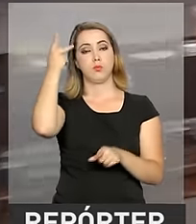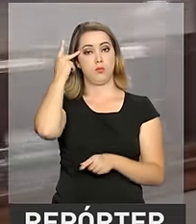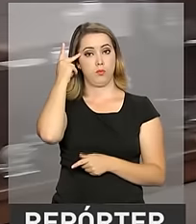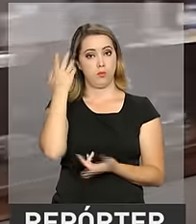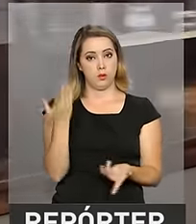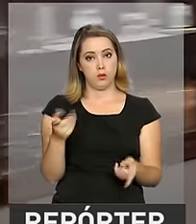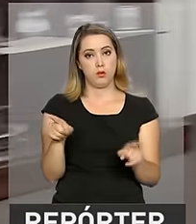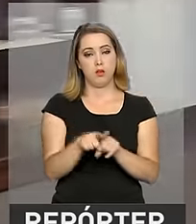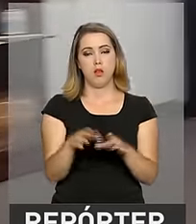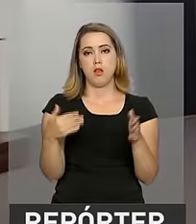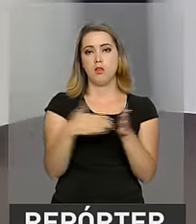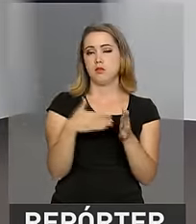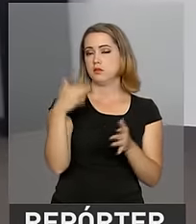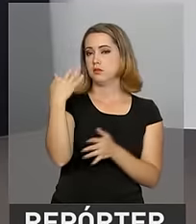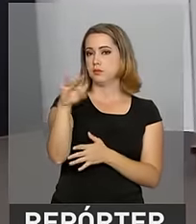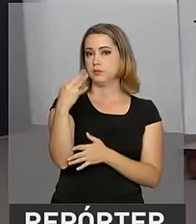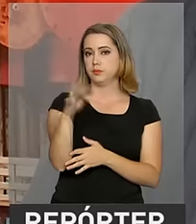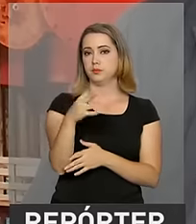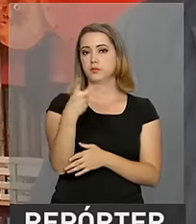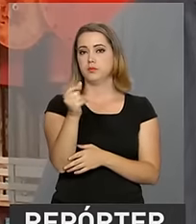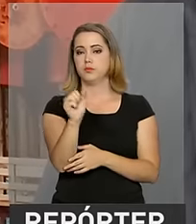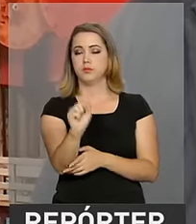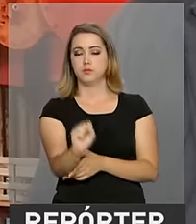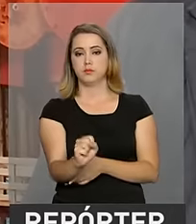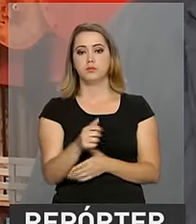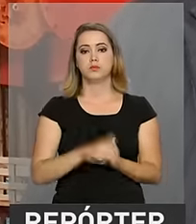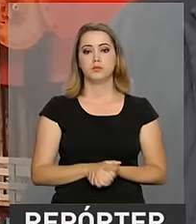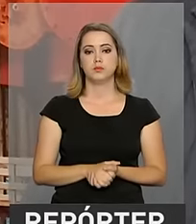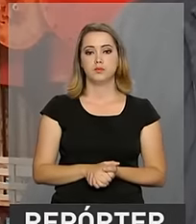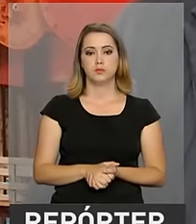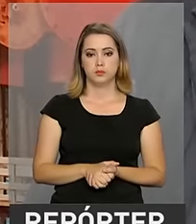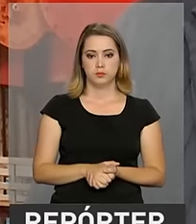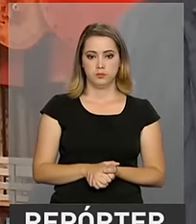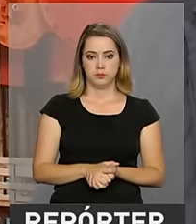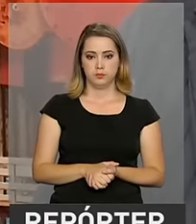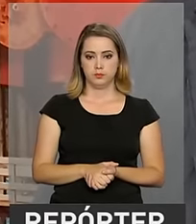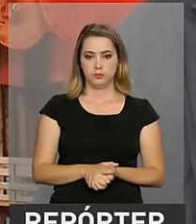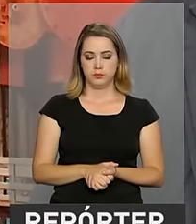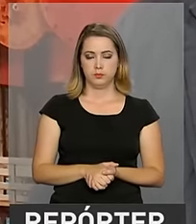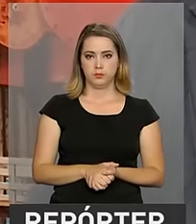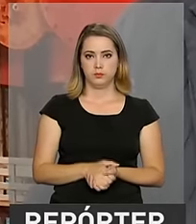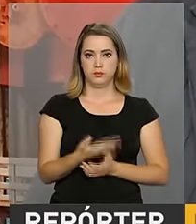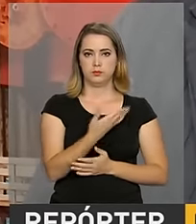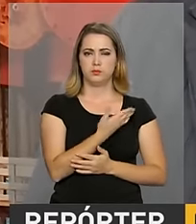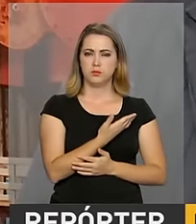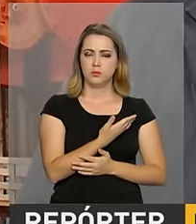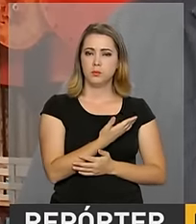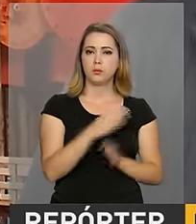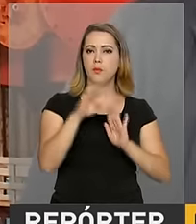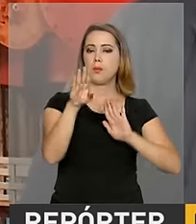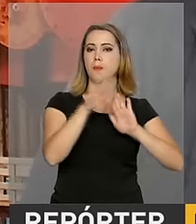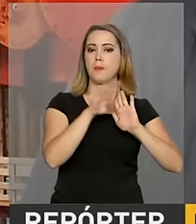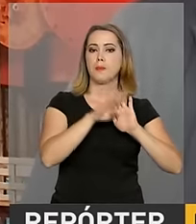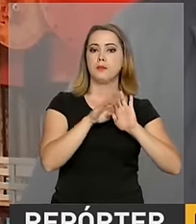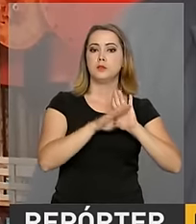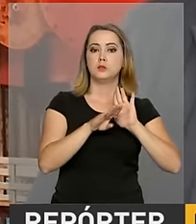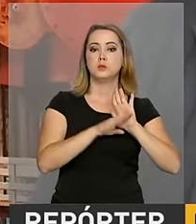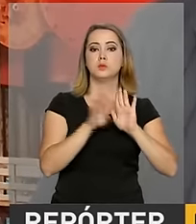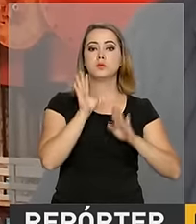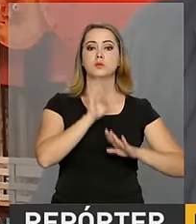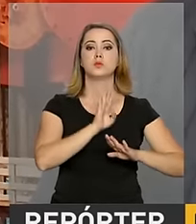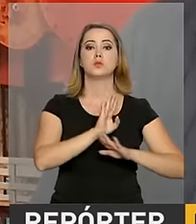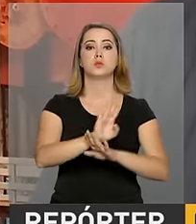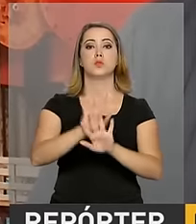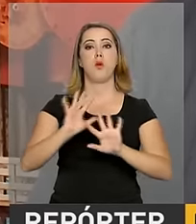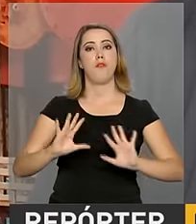até fevereiro de 2018. Quanto ao projeto de... Nos programas de apoio a